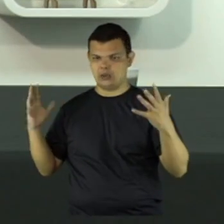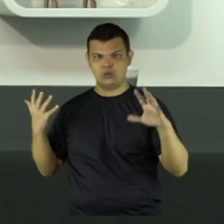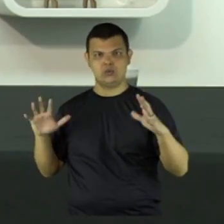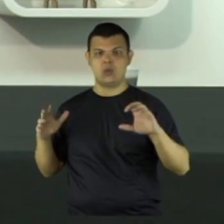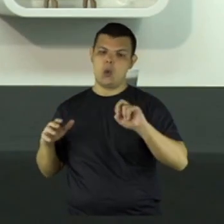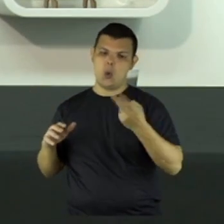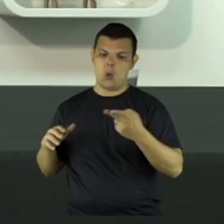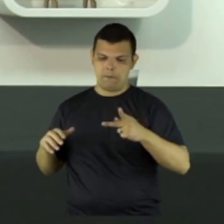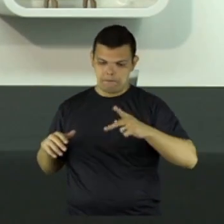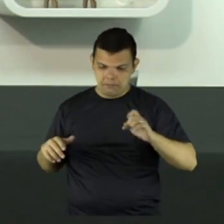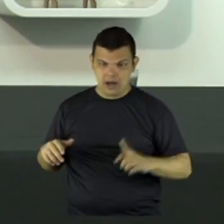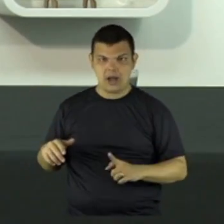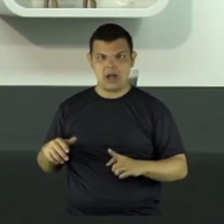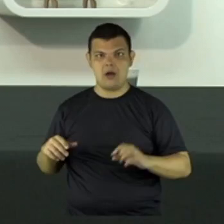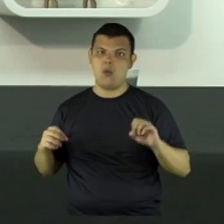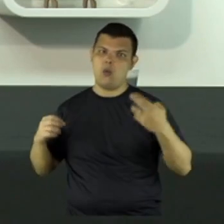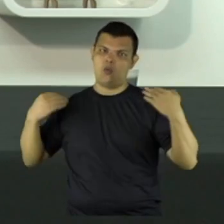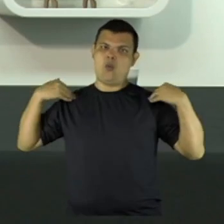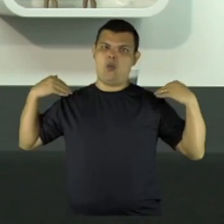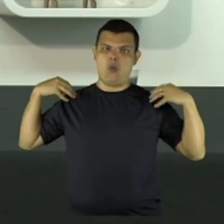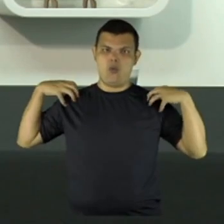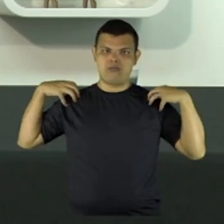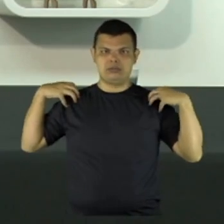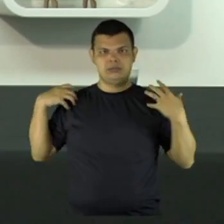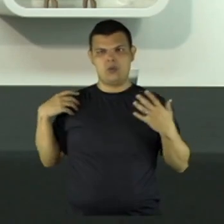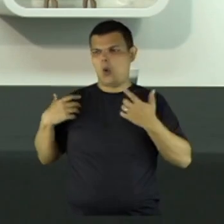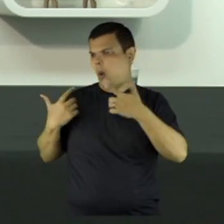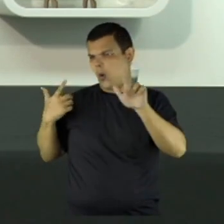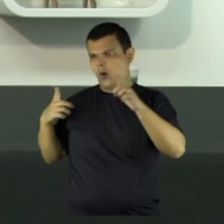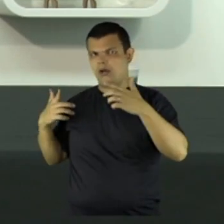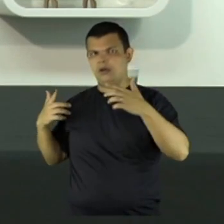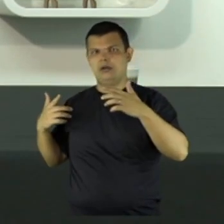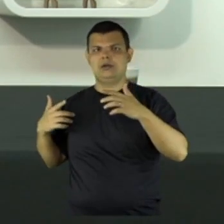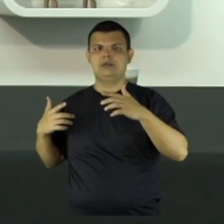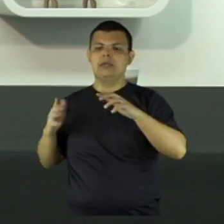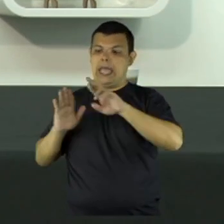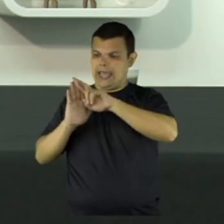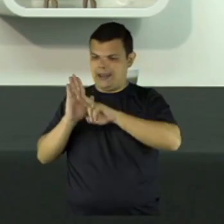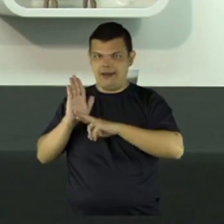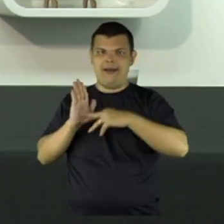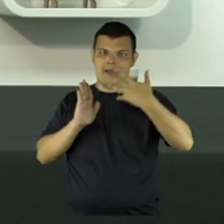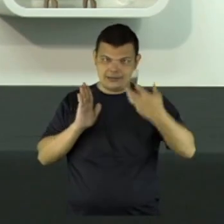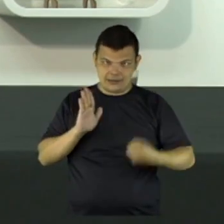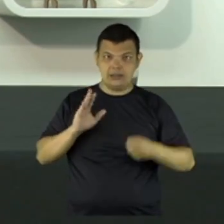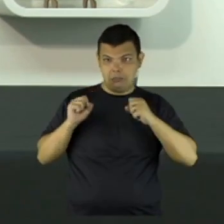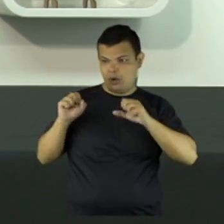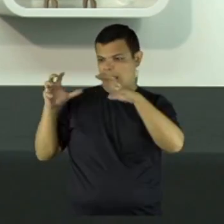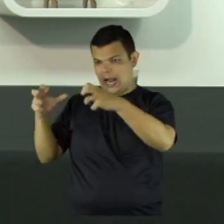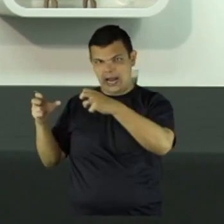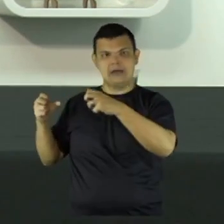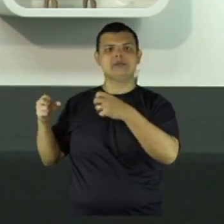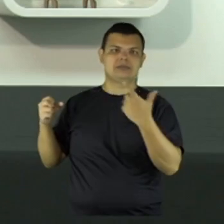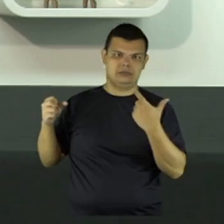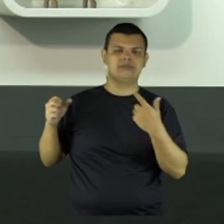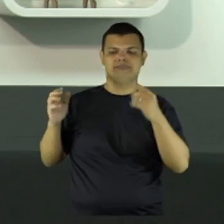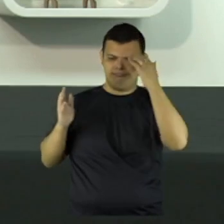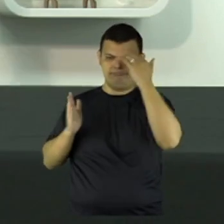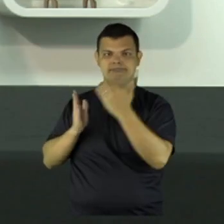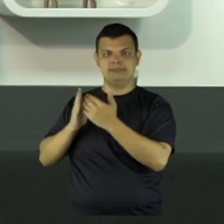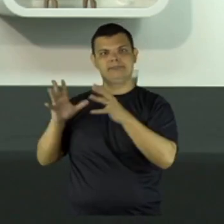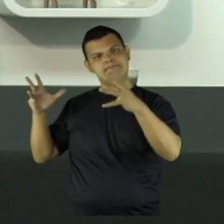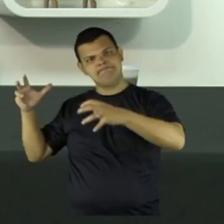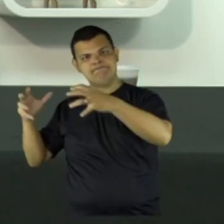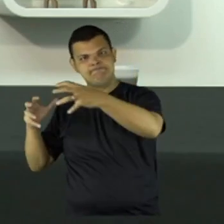agarra as pernas, ou agarra os ombros, ou outra parte do corpo permitida pela luta. Isso vai depender exatamente